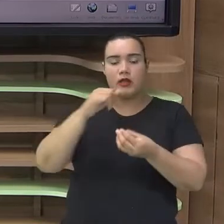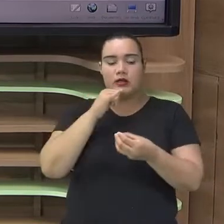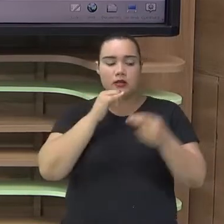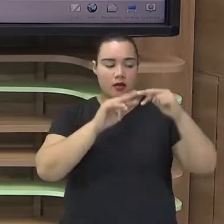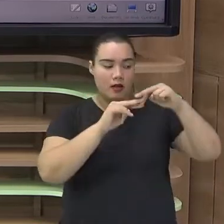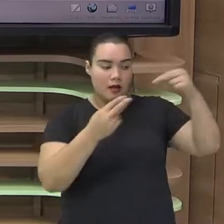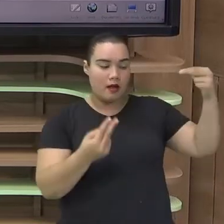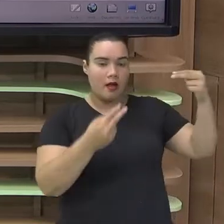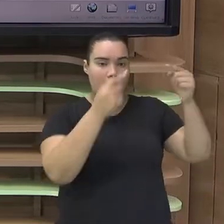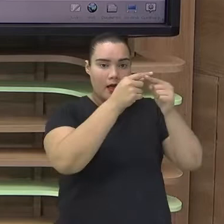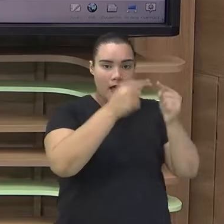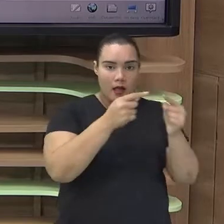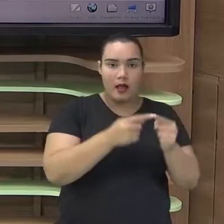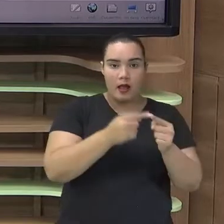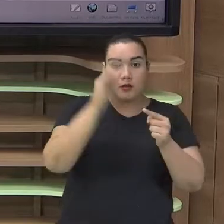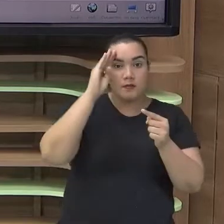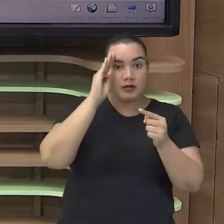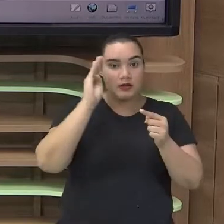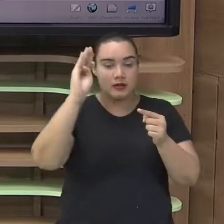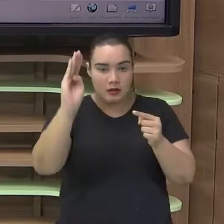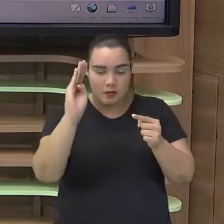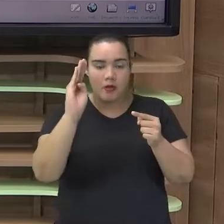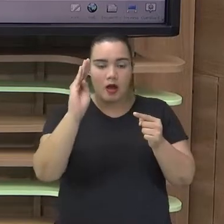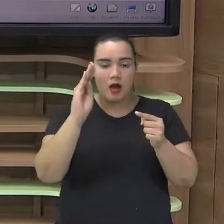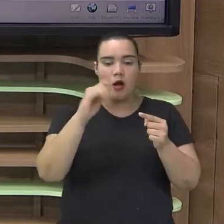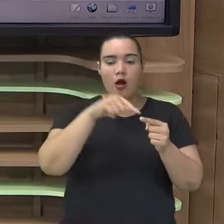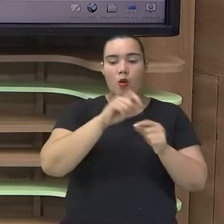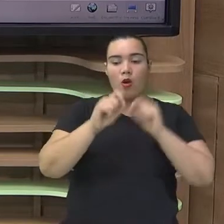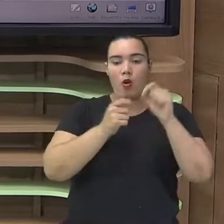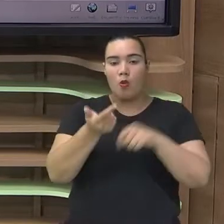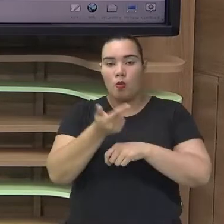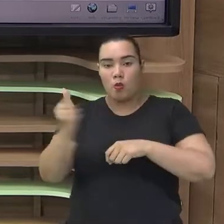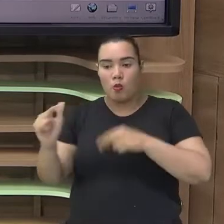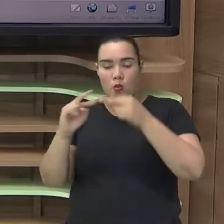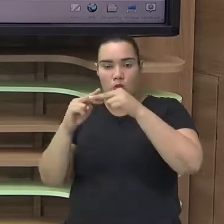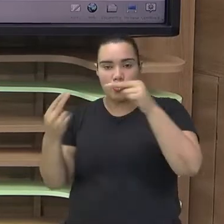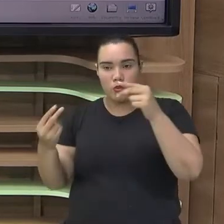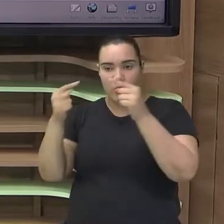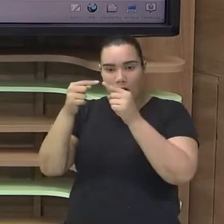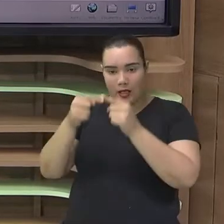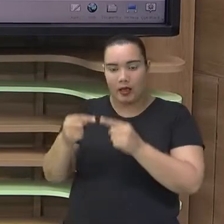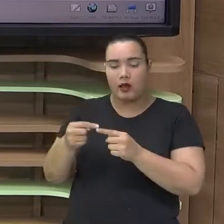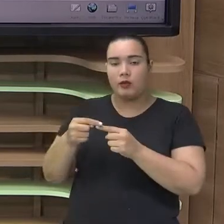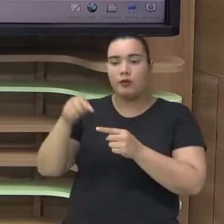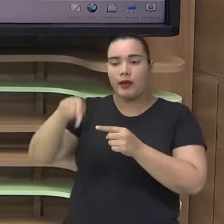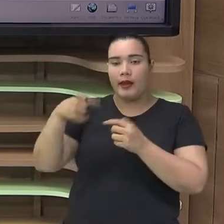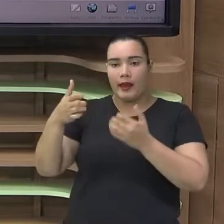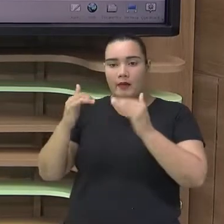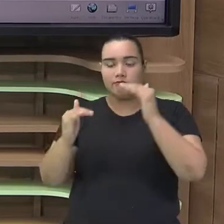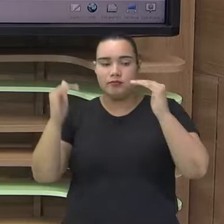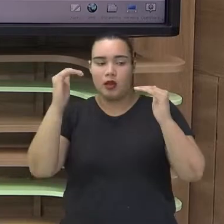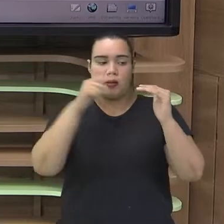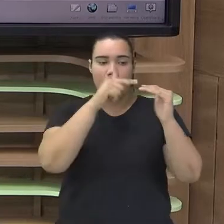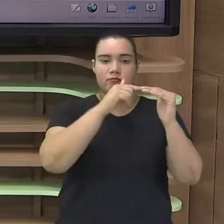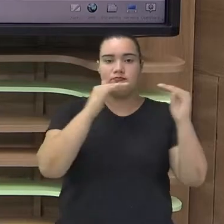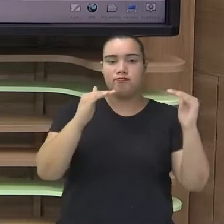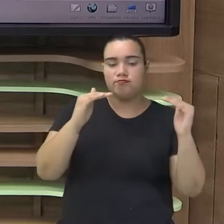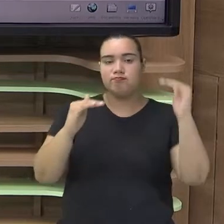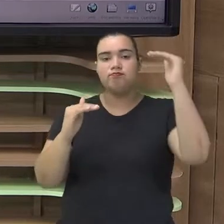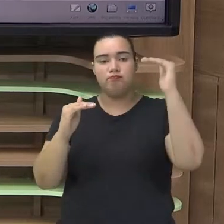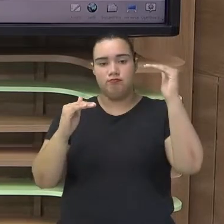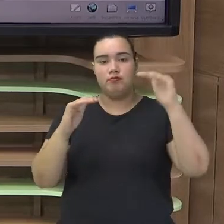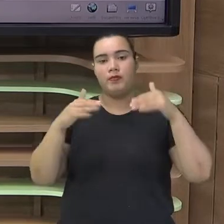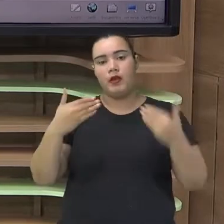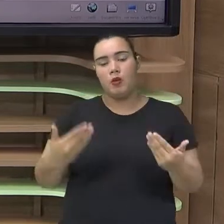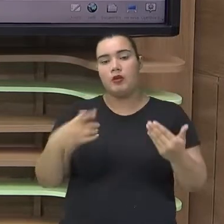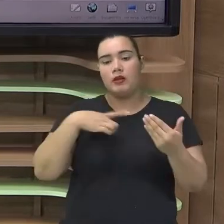dominante, ele impede, ele inibe a reação do outro alelo. E em interações gênicas não